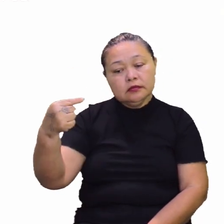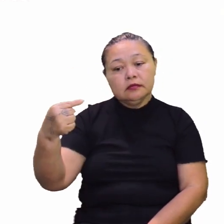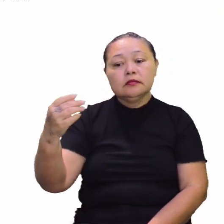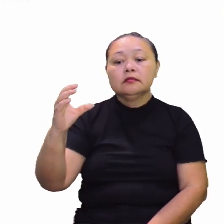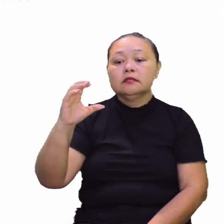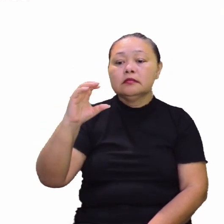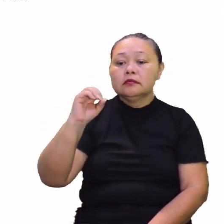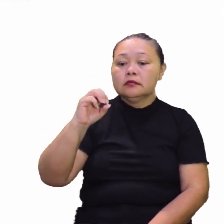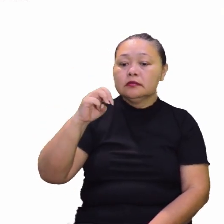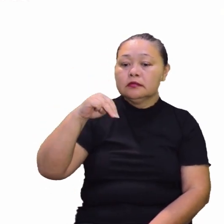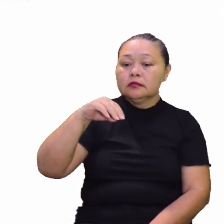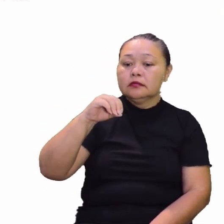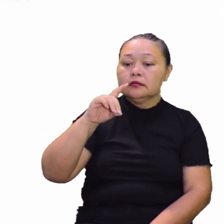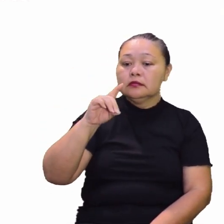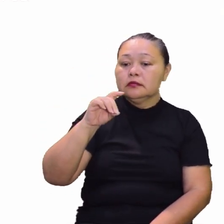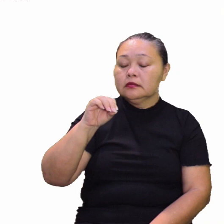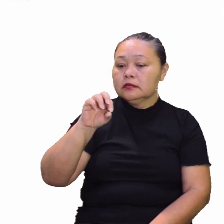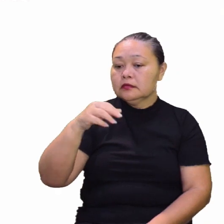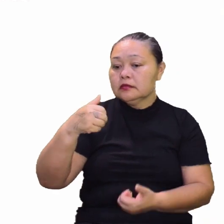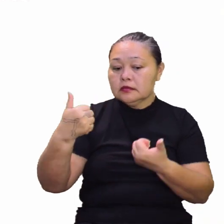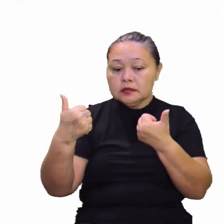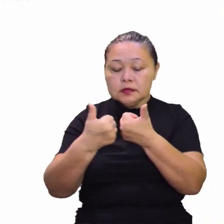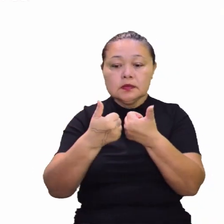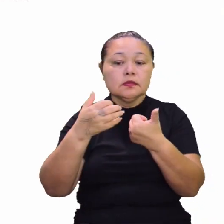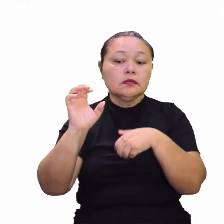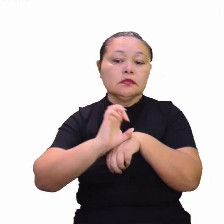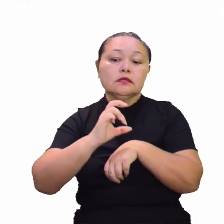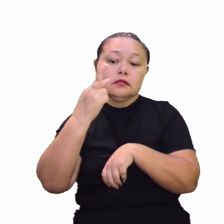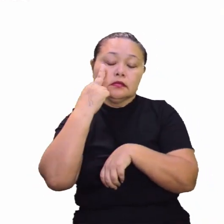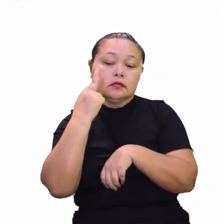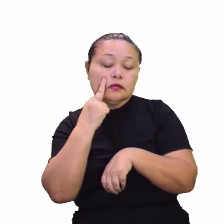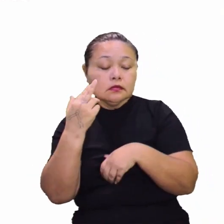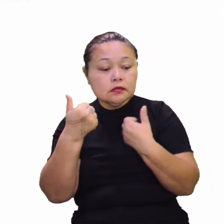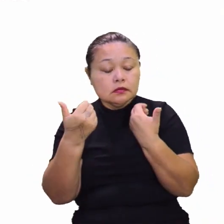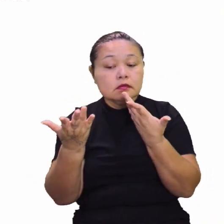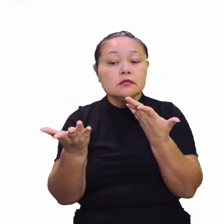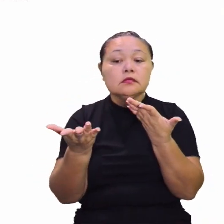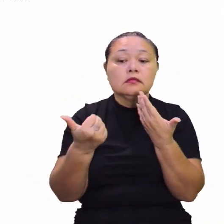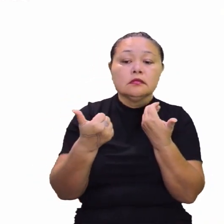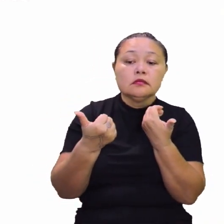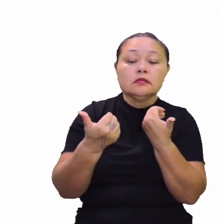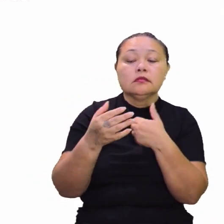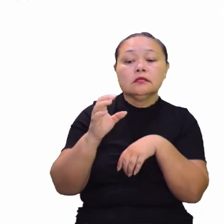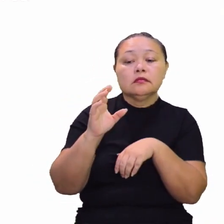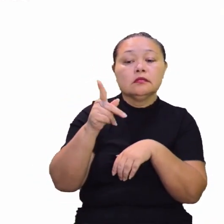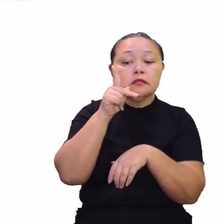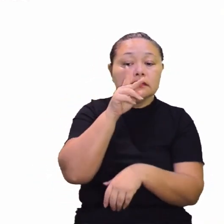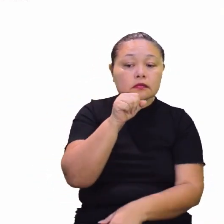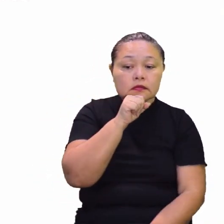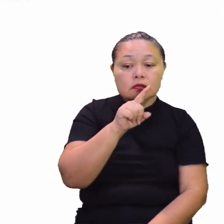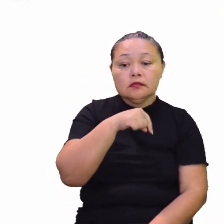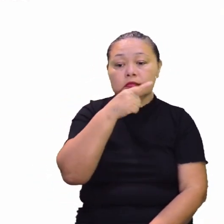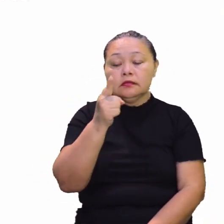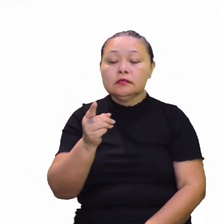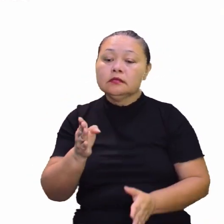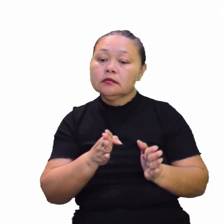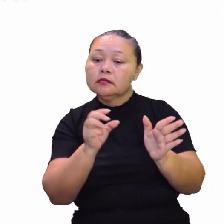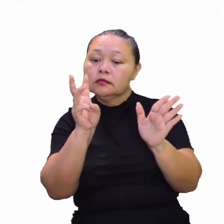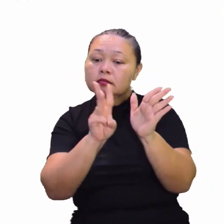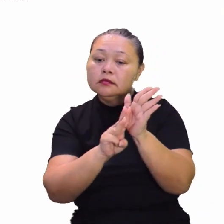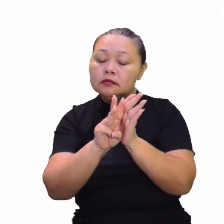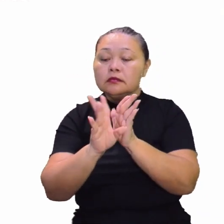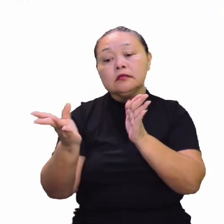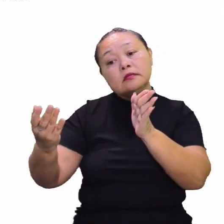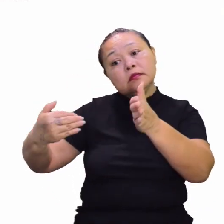para Comodoro, quase divisa com Rondônia. Entre Rondônia até Porto Velho. De Porto Velho, vai pelo Rio